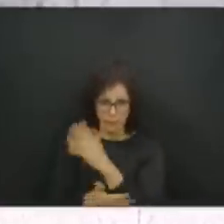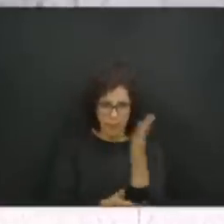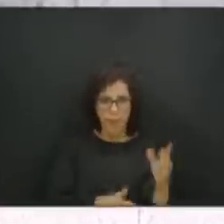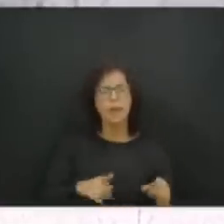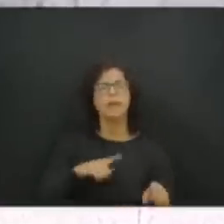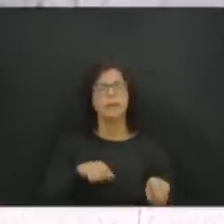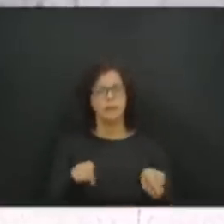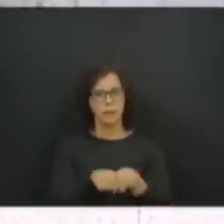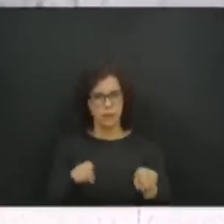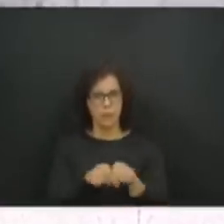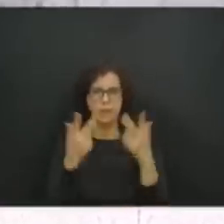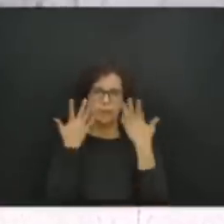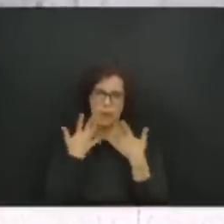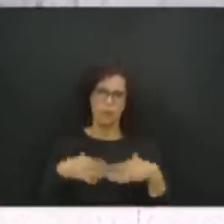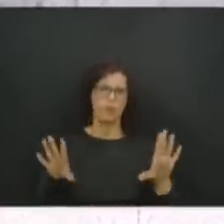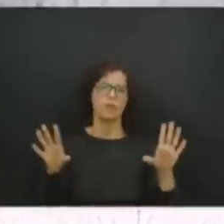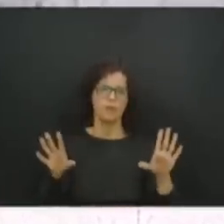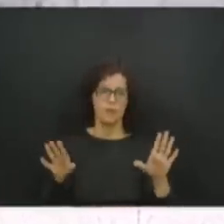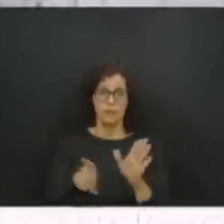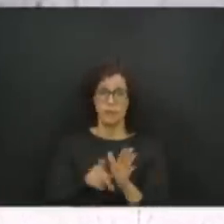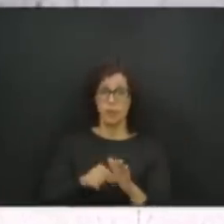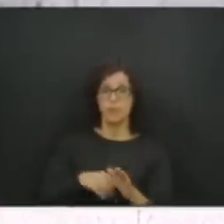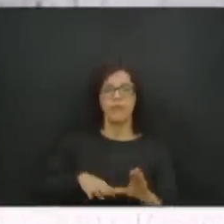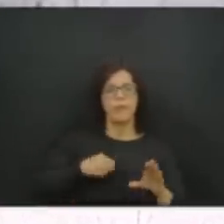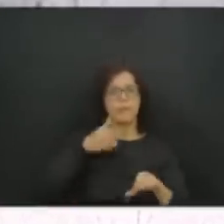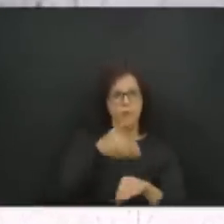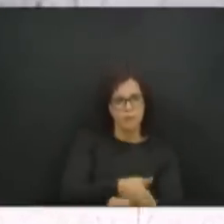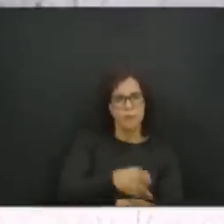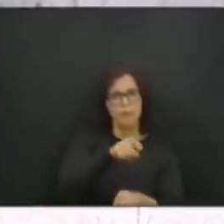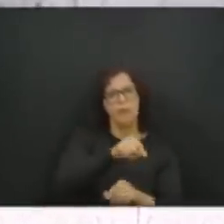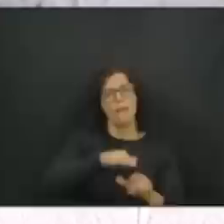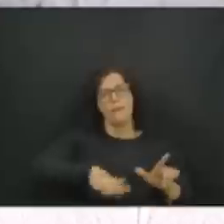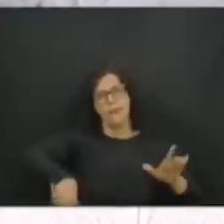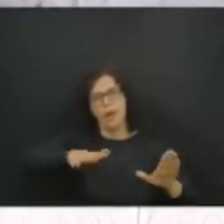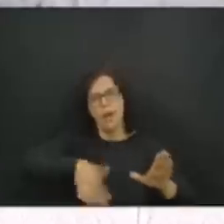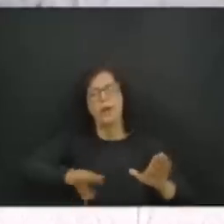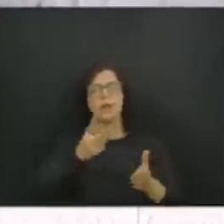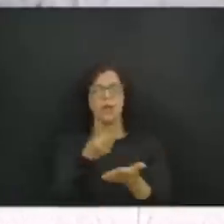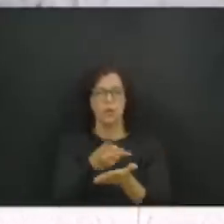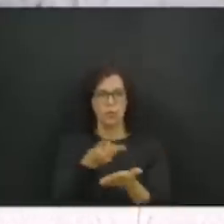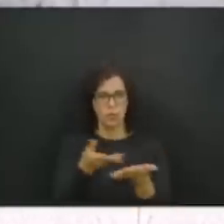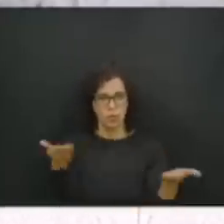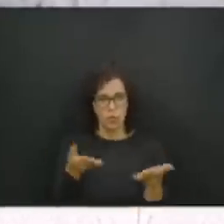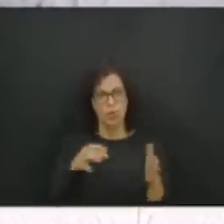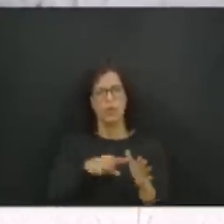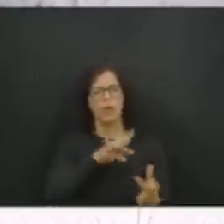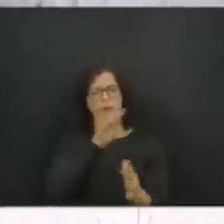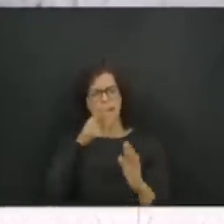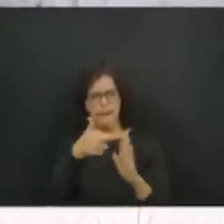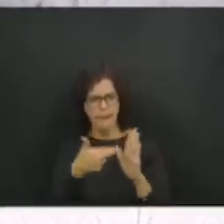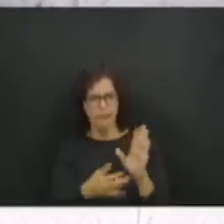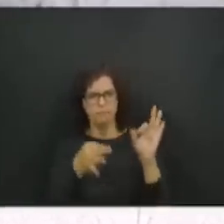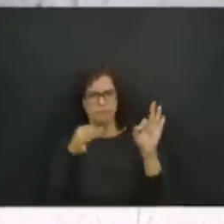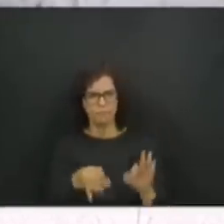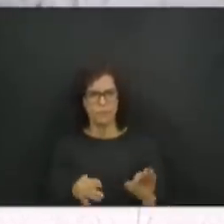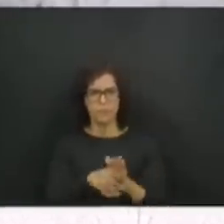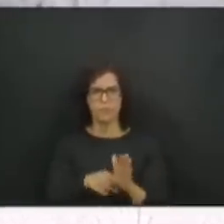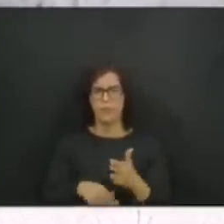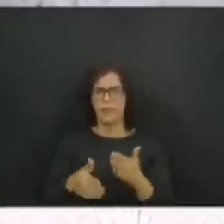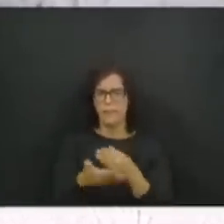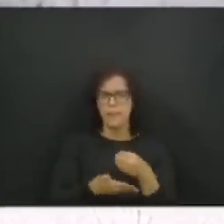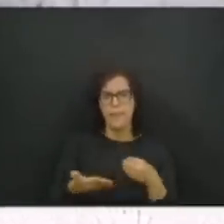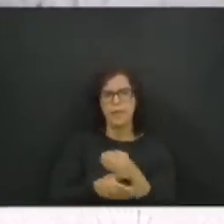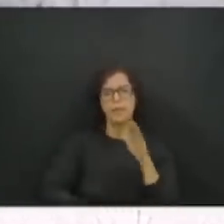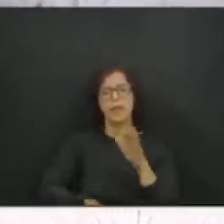ambiente e naturalmente as intervenções do litoral que continuam todas muito bem definidas os seus